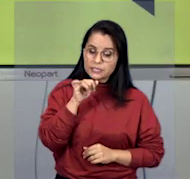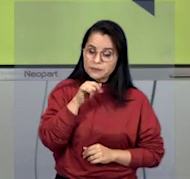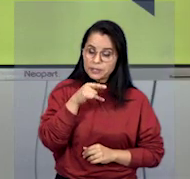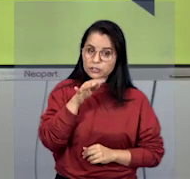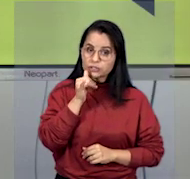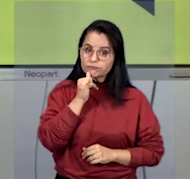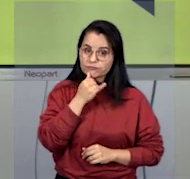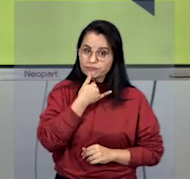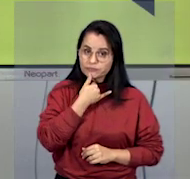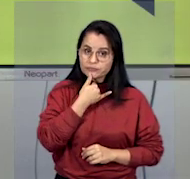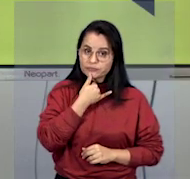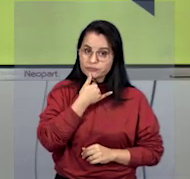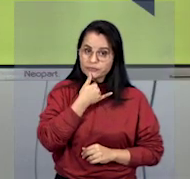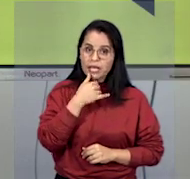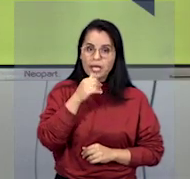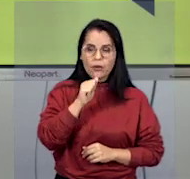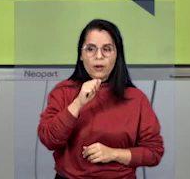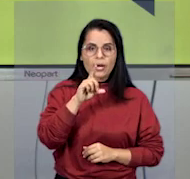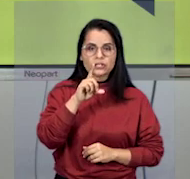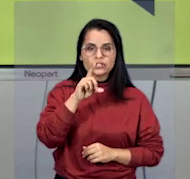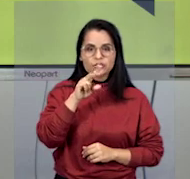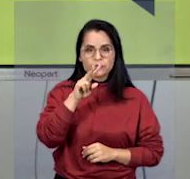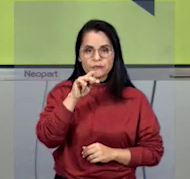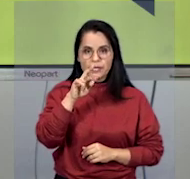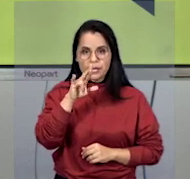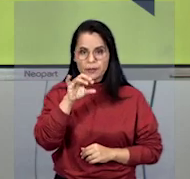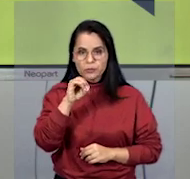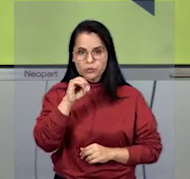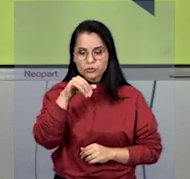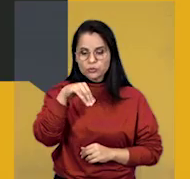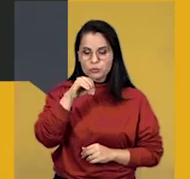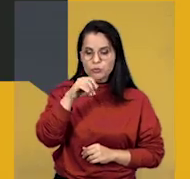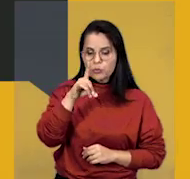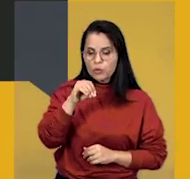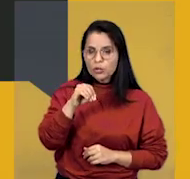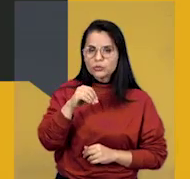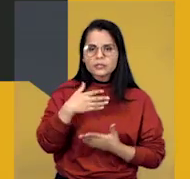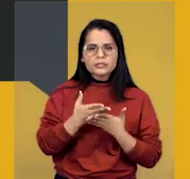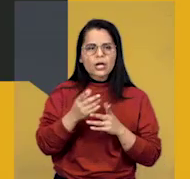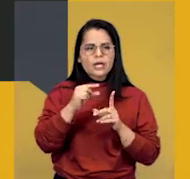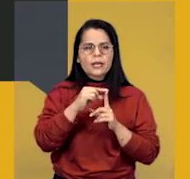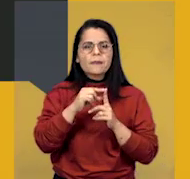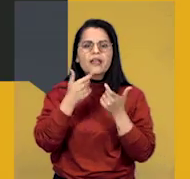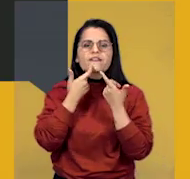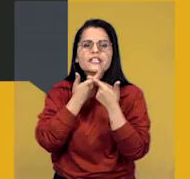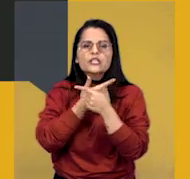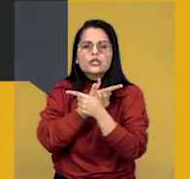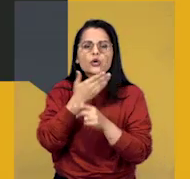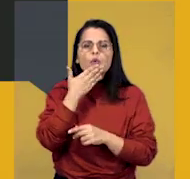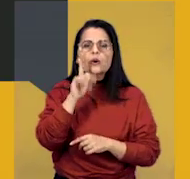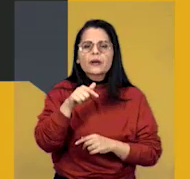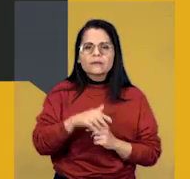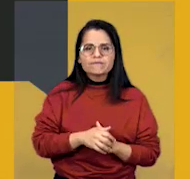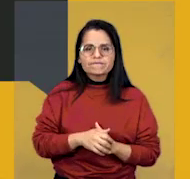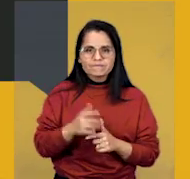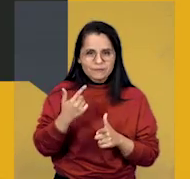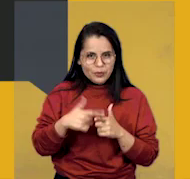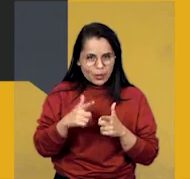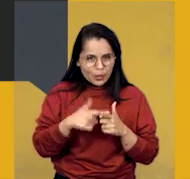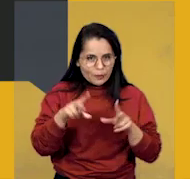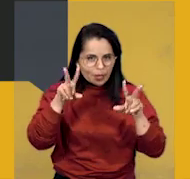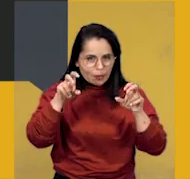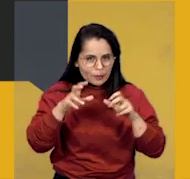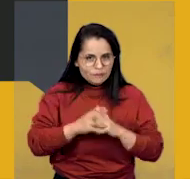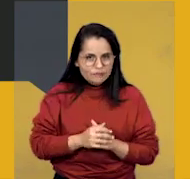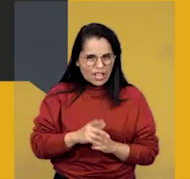Infelizmente, advérbio de modo. Ok? É a palavra que identifica ironia, problema. Nós